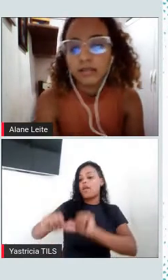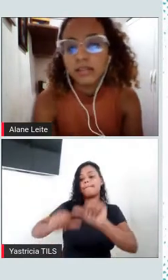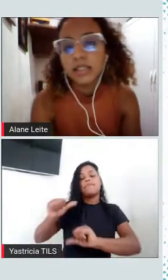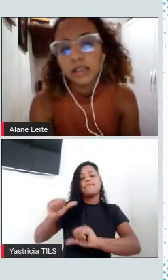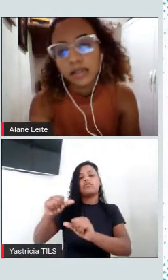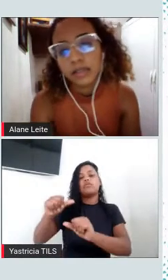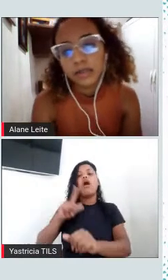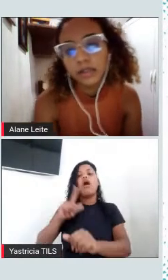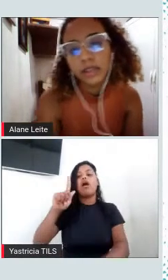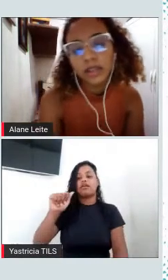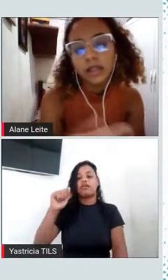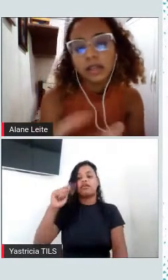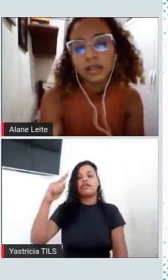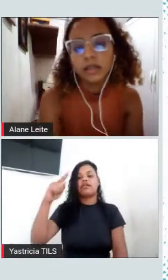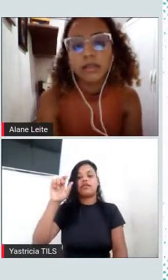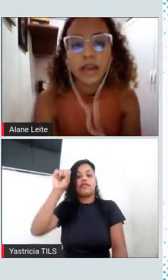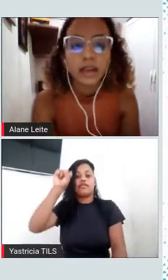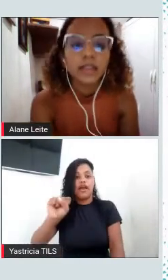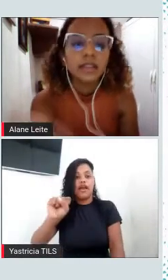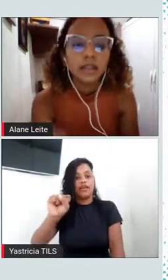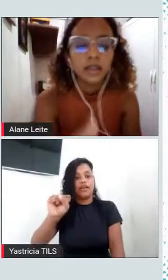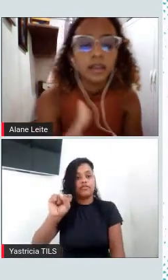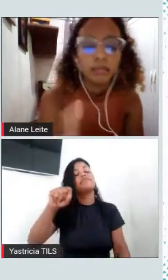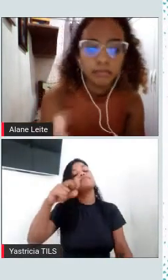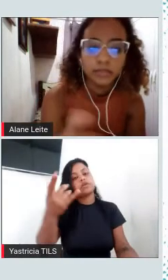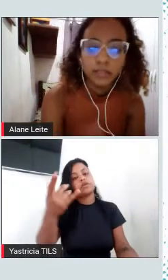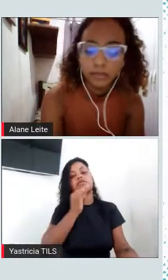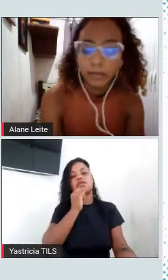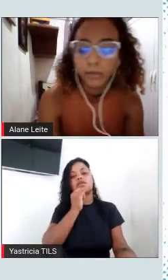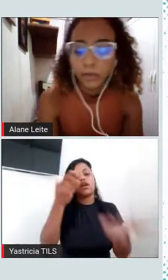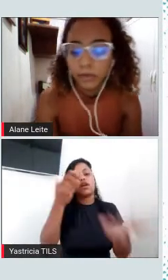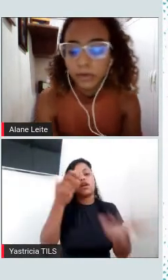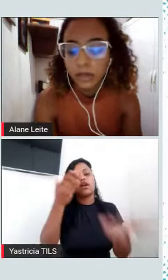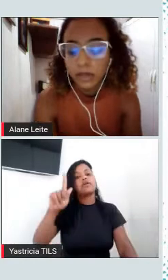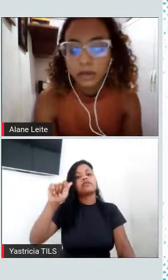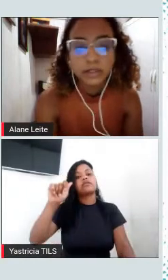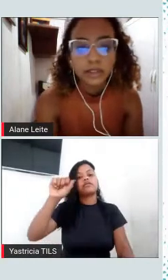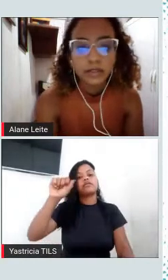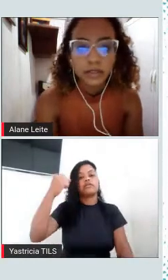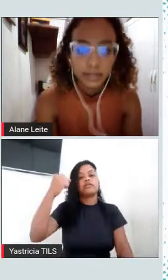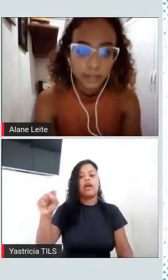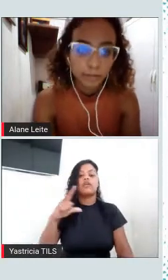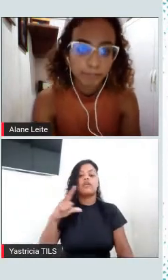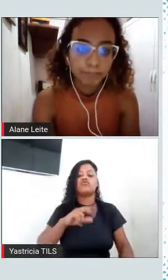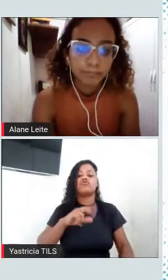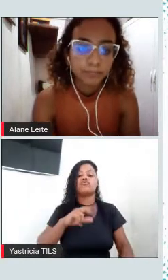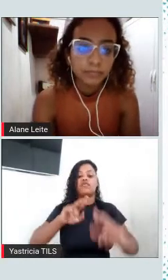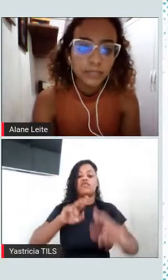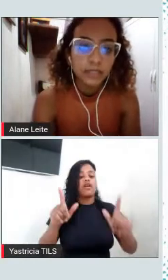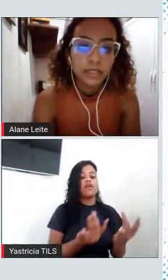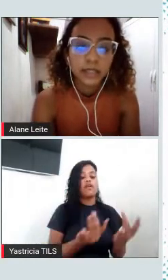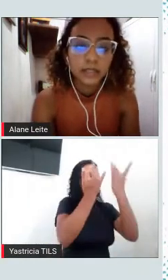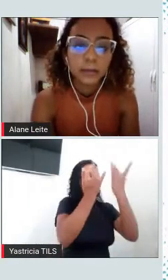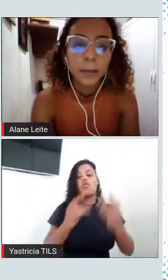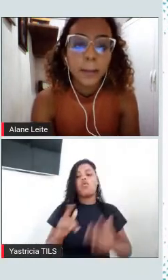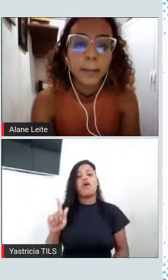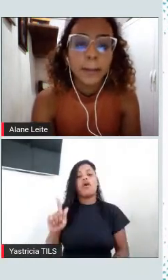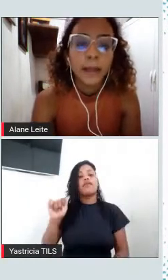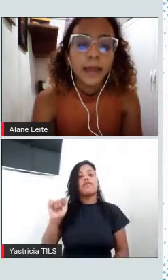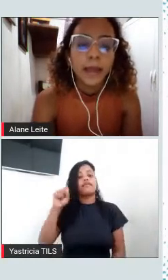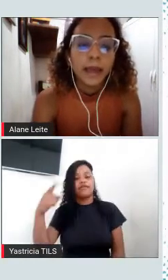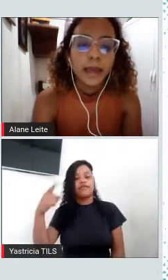Então, esse é um exemplo de um gás e de vapor como eu disse a vocês,